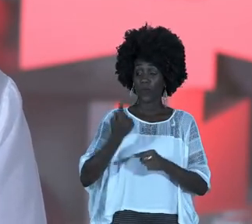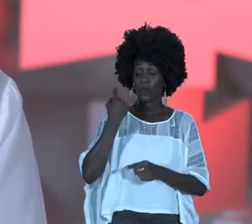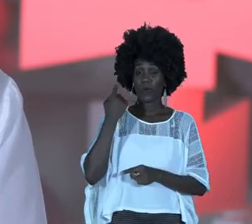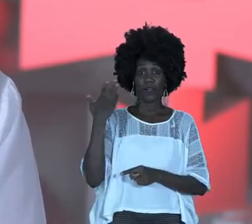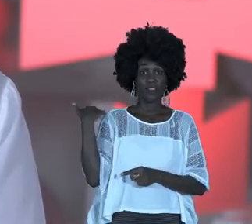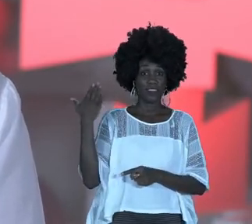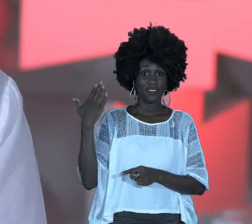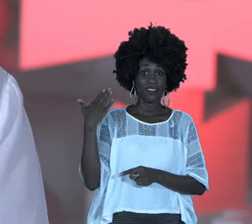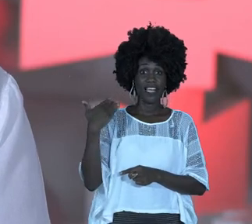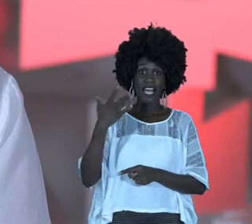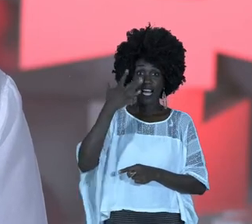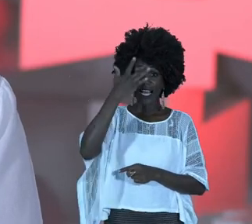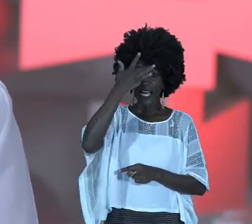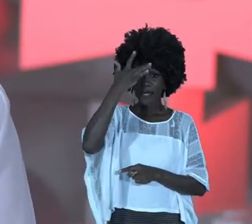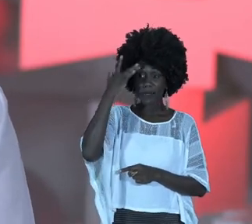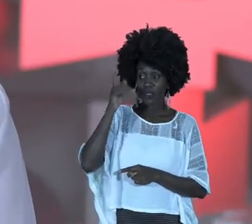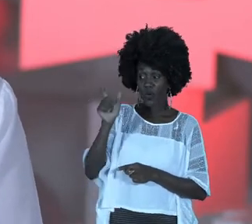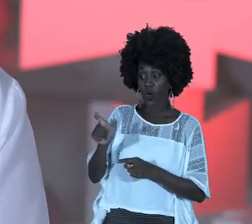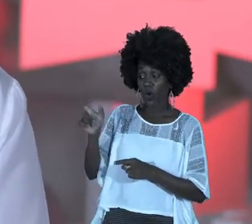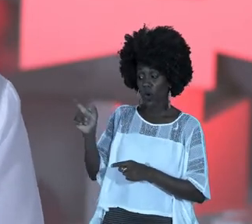antigas onde o homem tenta